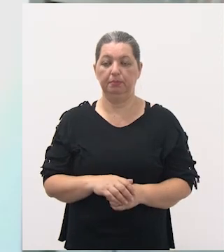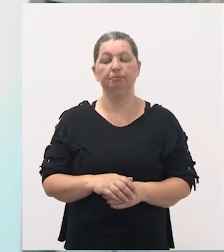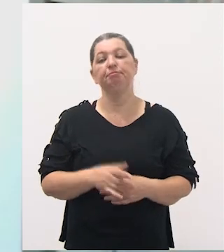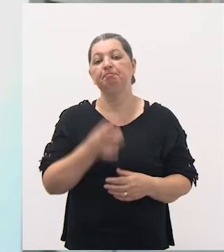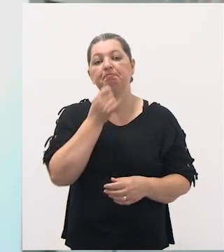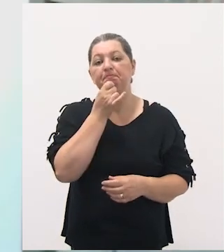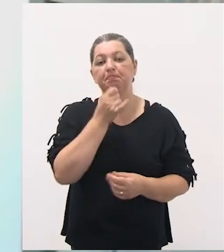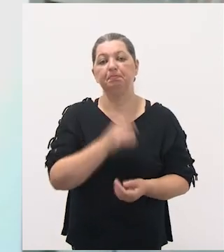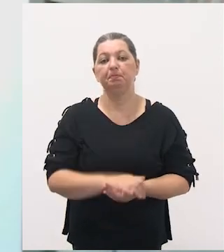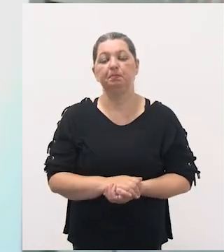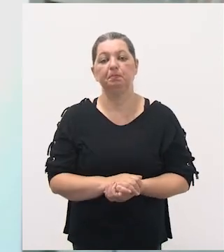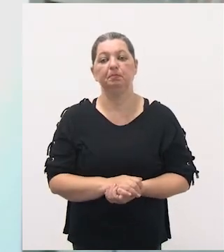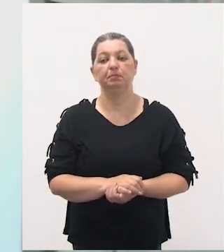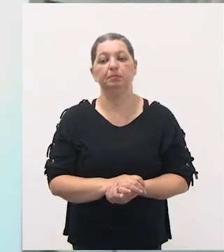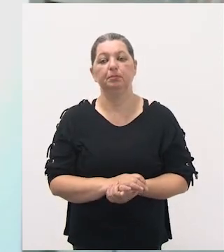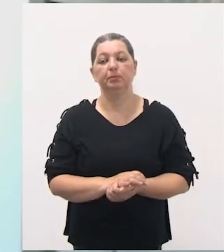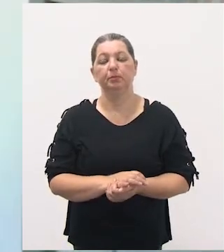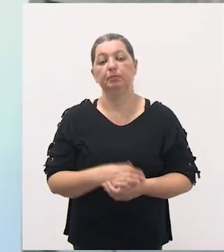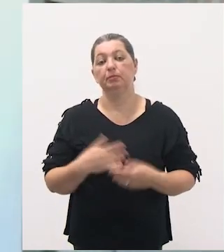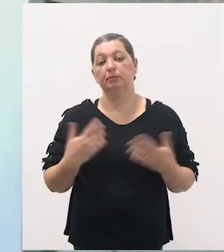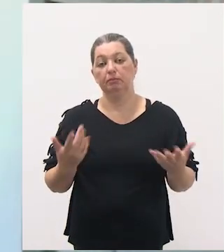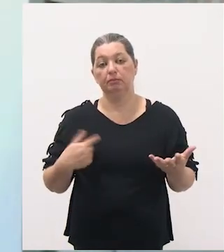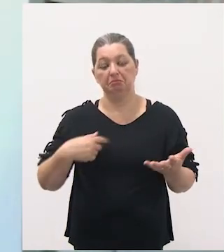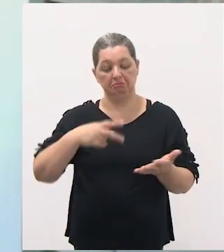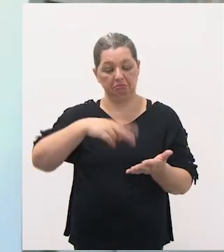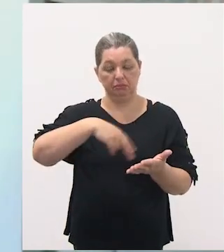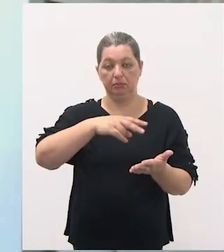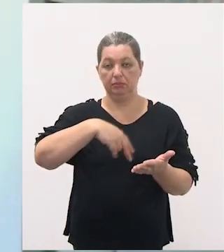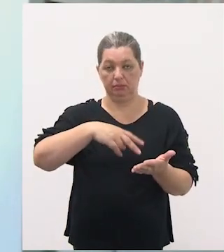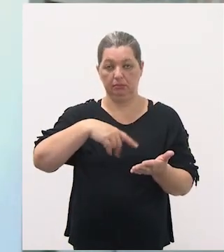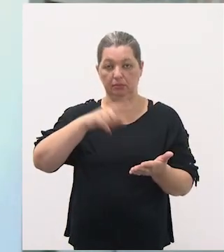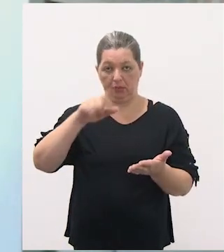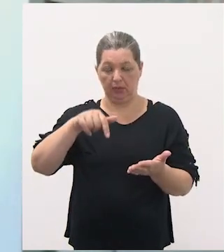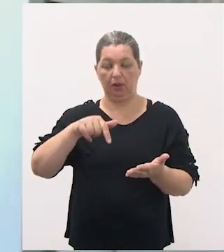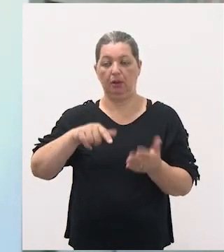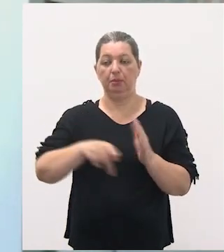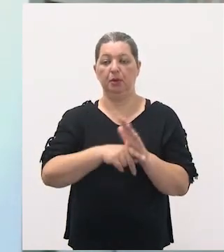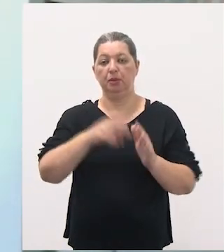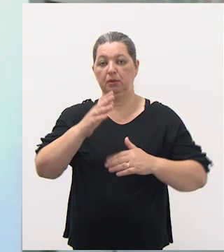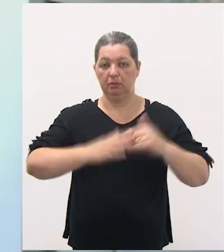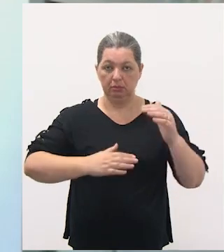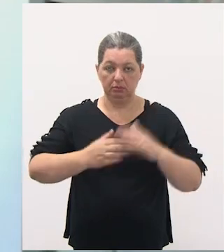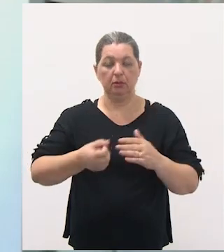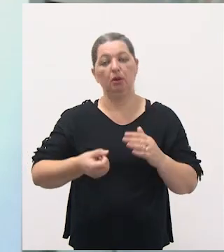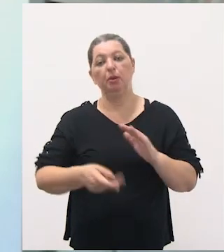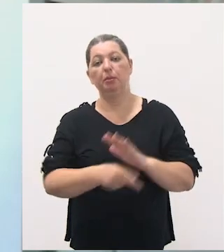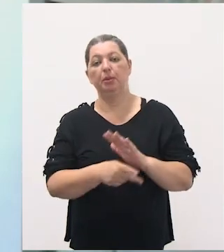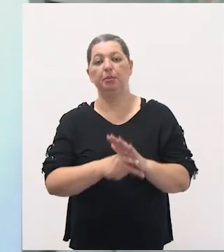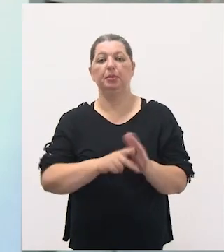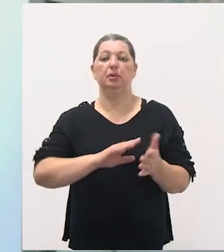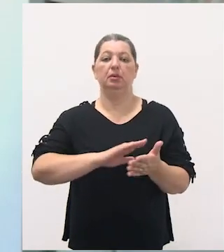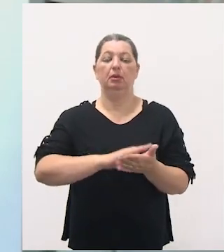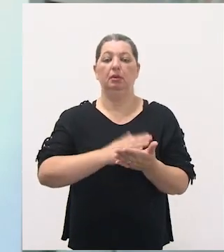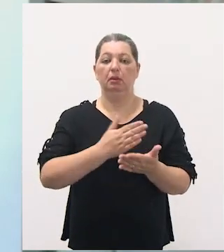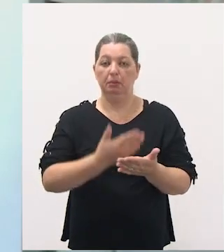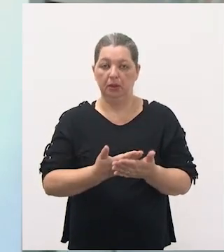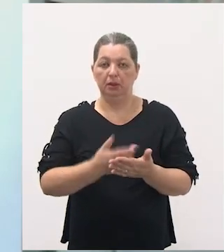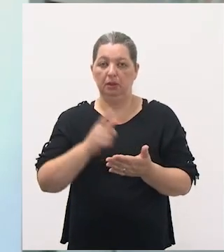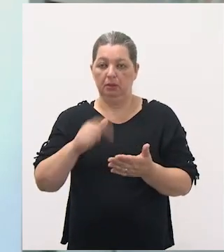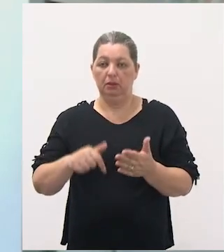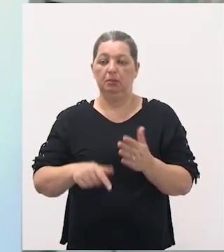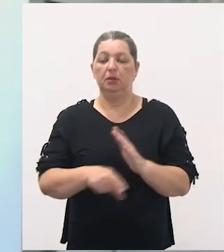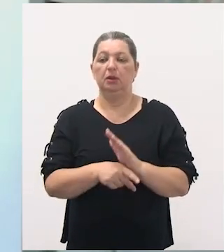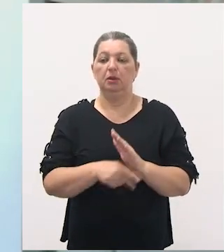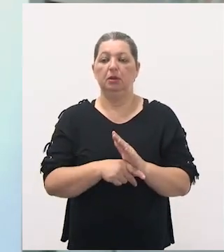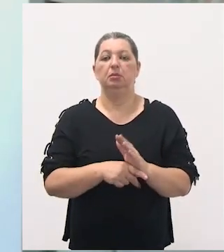exemplo, eu vou ler é uma habilidade, eu vou interpretar uma outra habilidade, eu vou relacionar